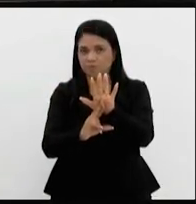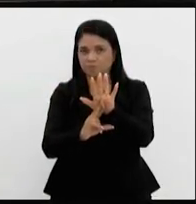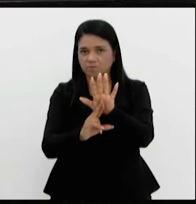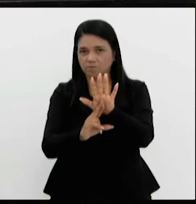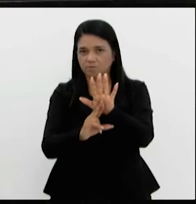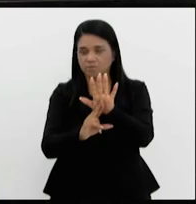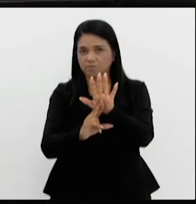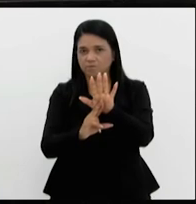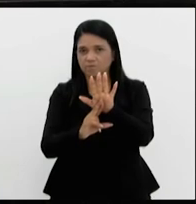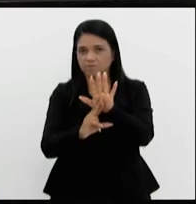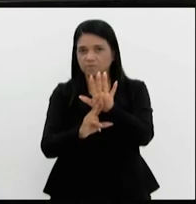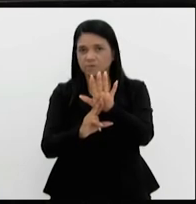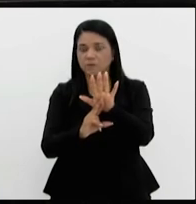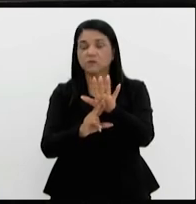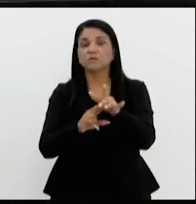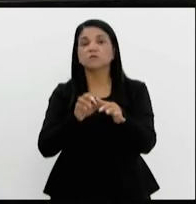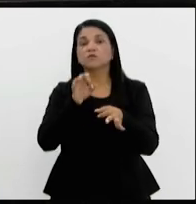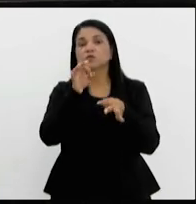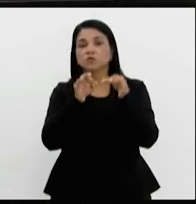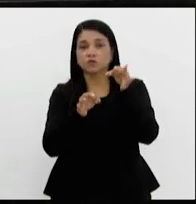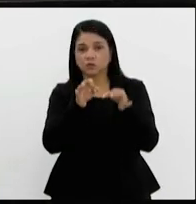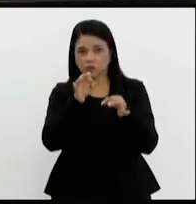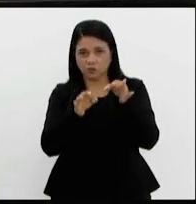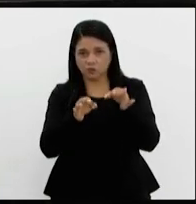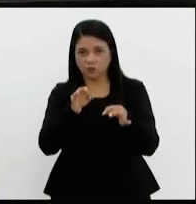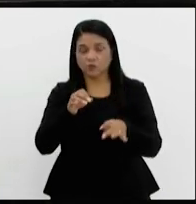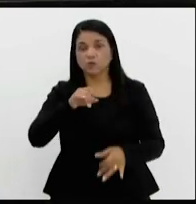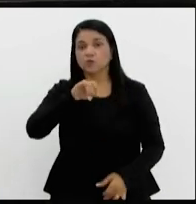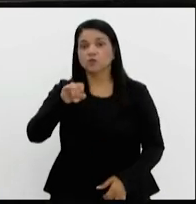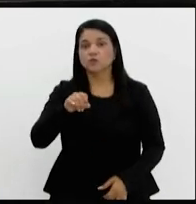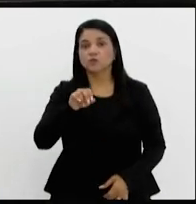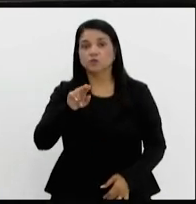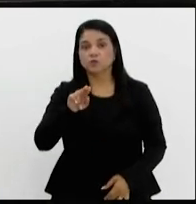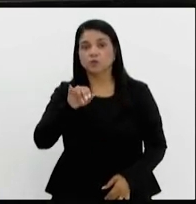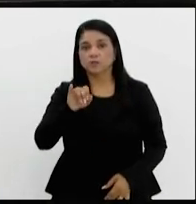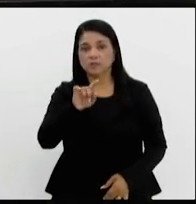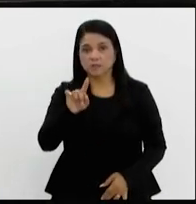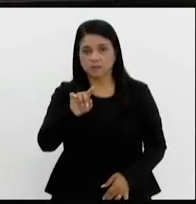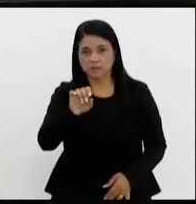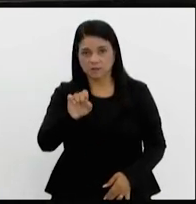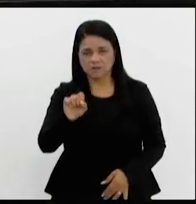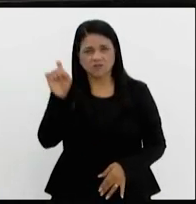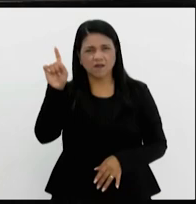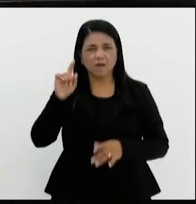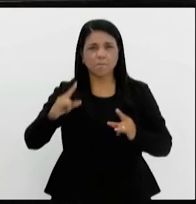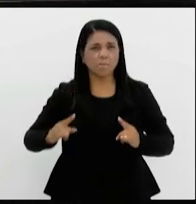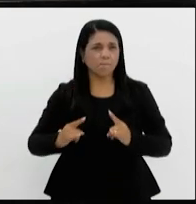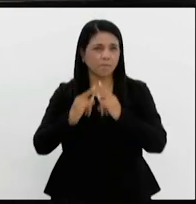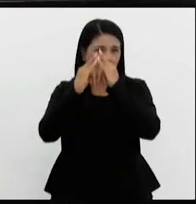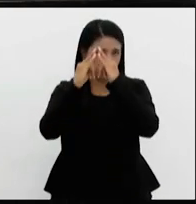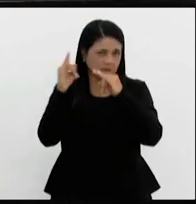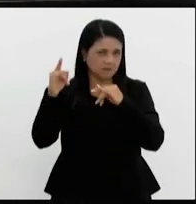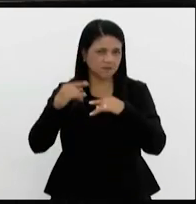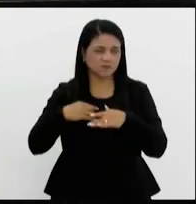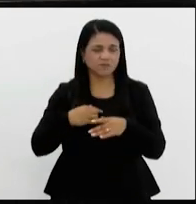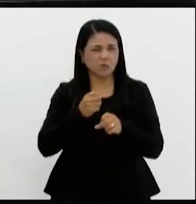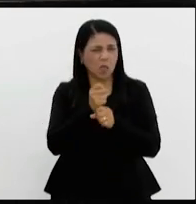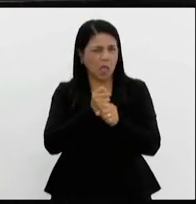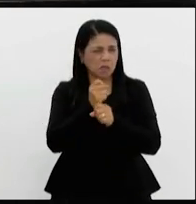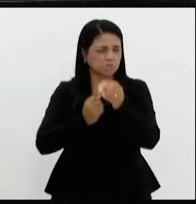da investidura dos juízes em Paris, num determinado ano. Eu nem sei que ano, mas deve ser coisa muito antiga.